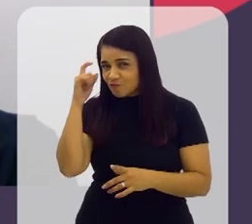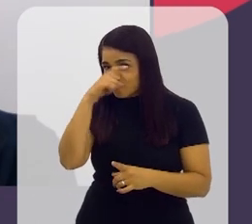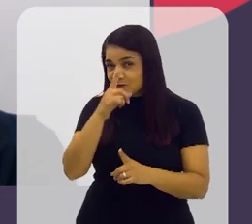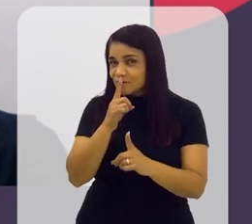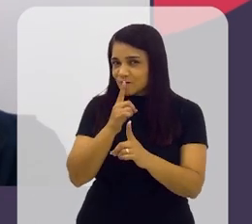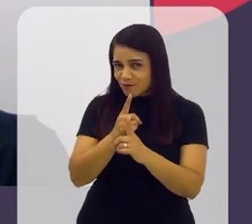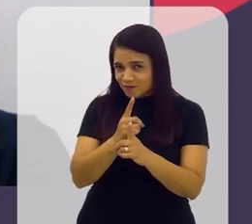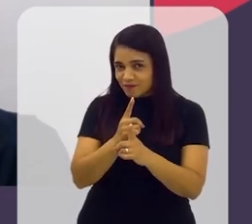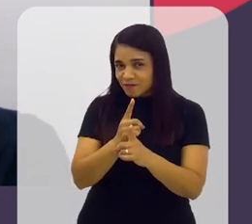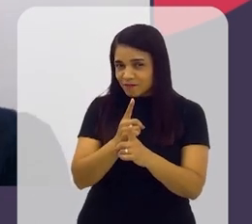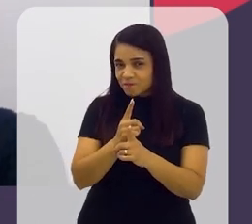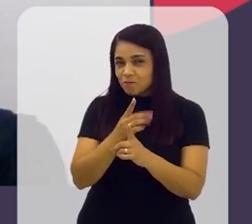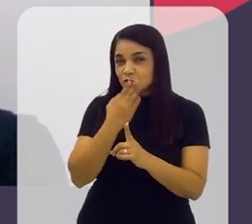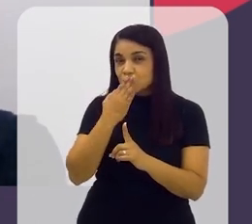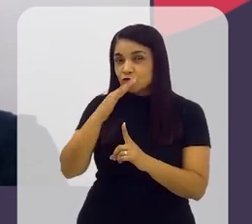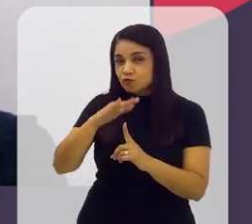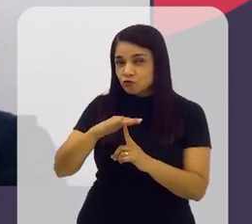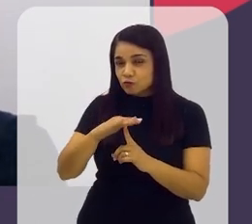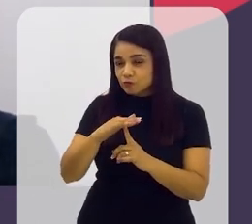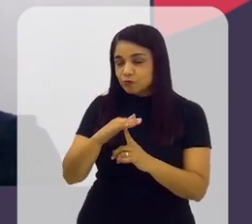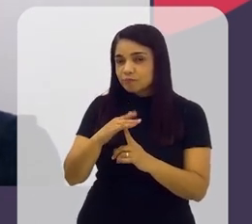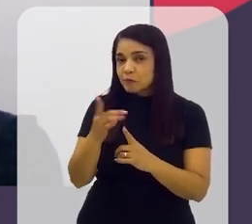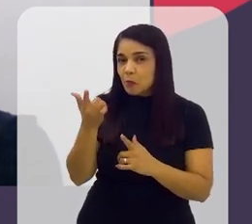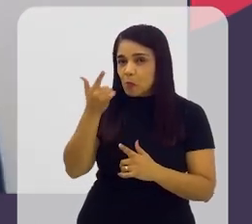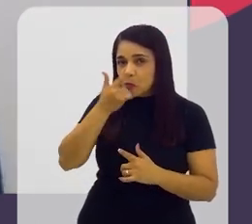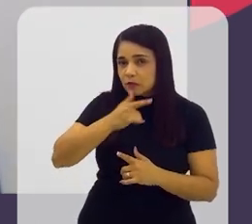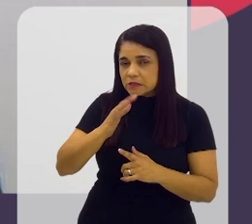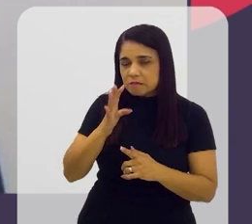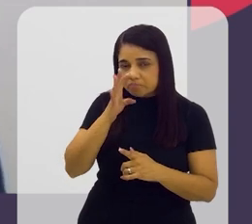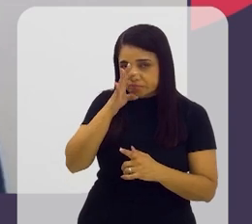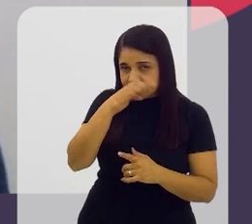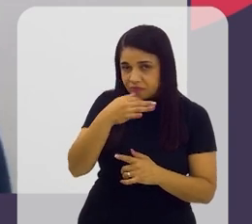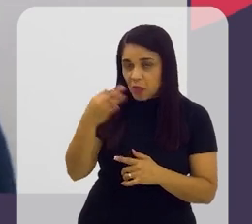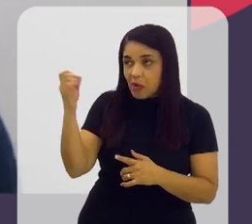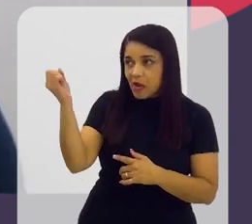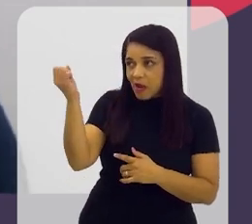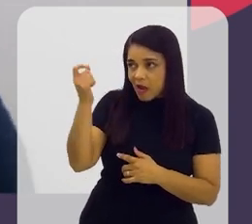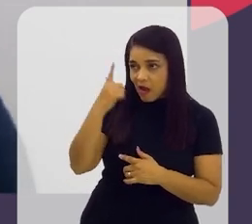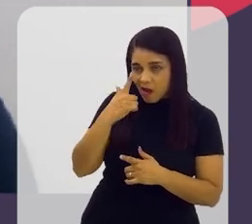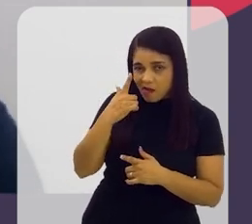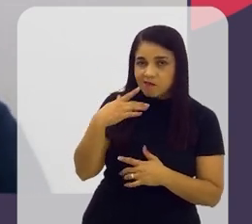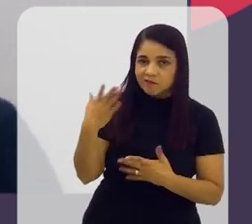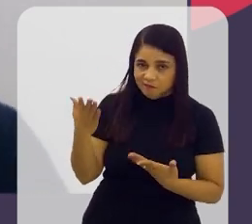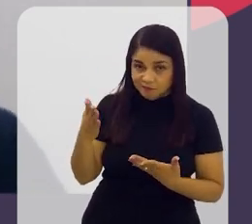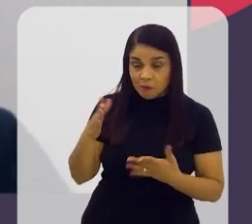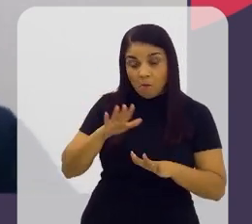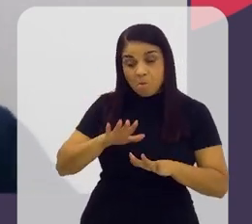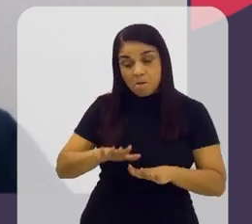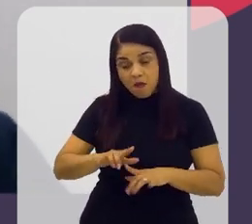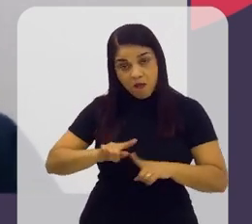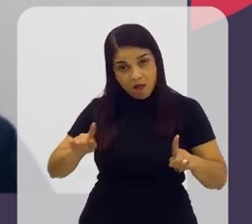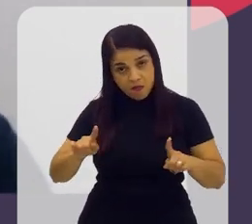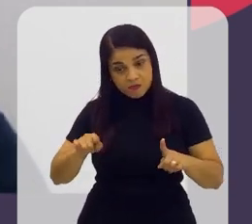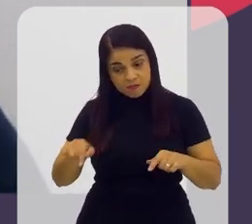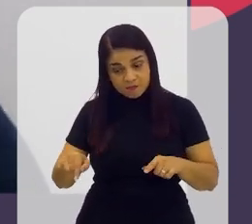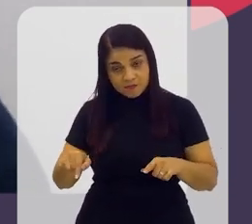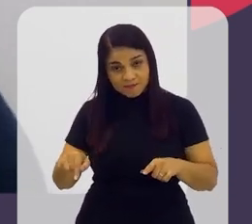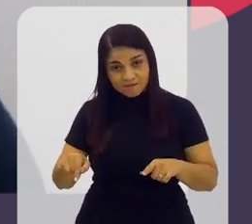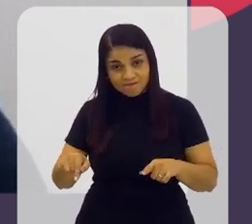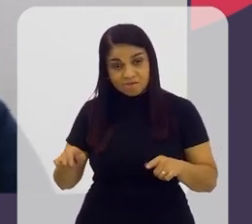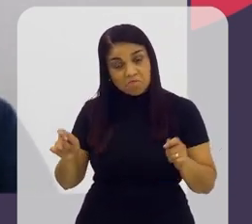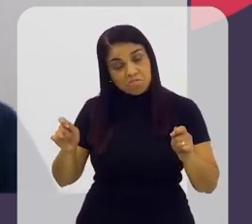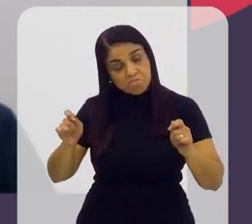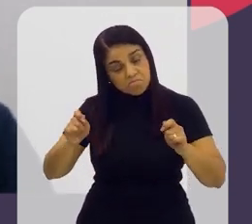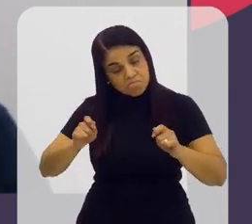você encontrar uma espécie que tolere aquelas condições ambientais locais. E que, ao fazer isso,